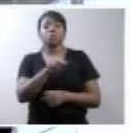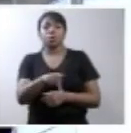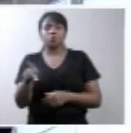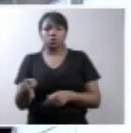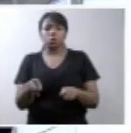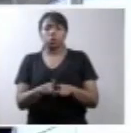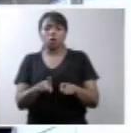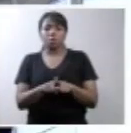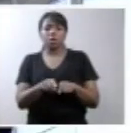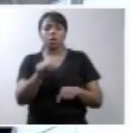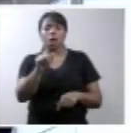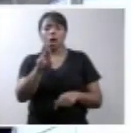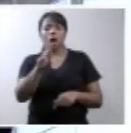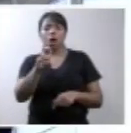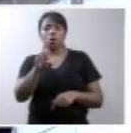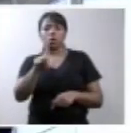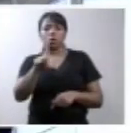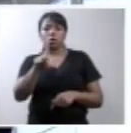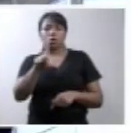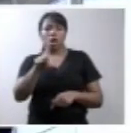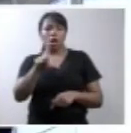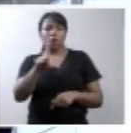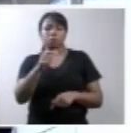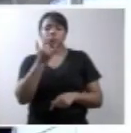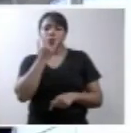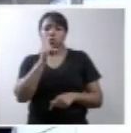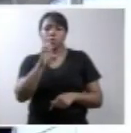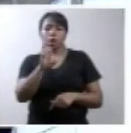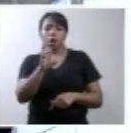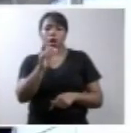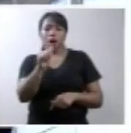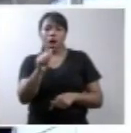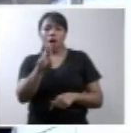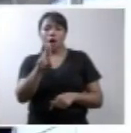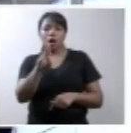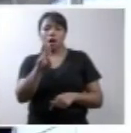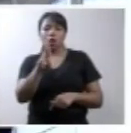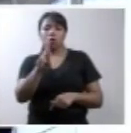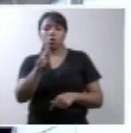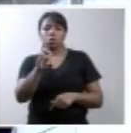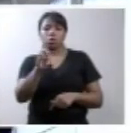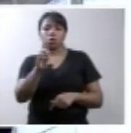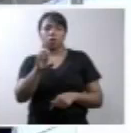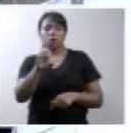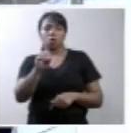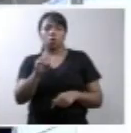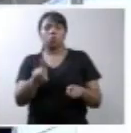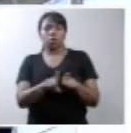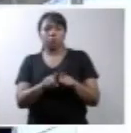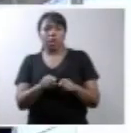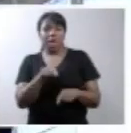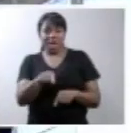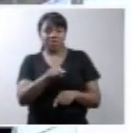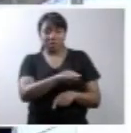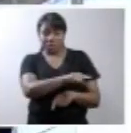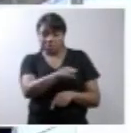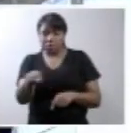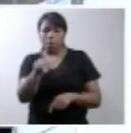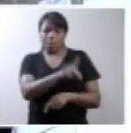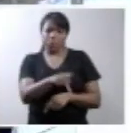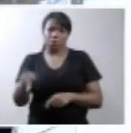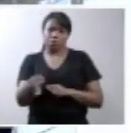farmacologia e Professor Álvaro Guimarães Filho Professor Henrique paravente e professor Emília mastroiani obest